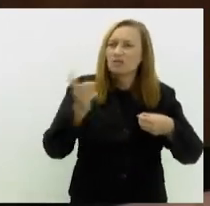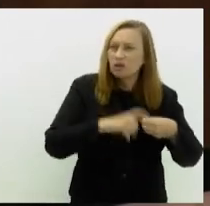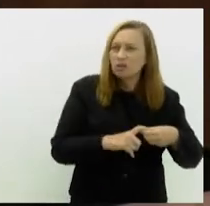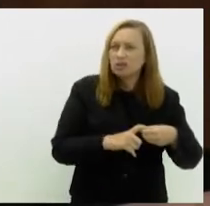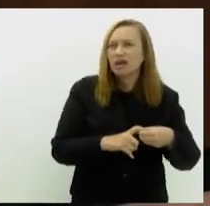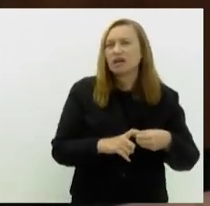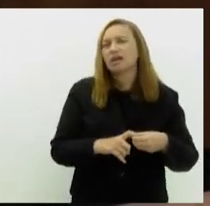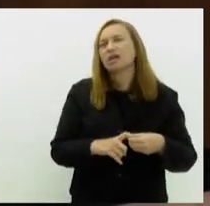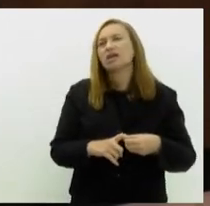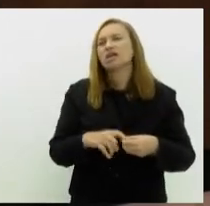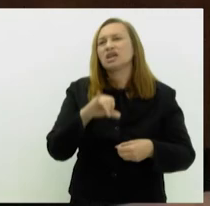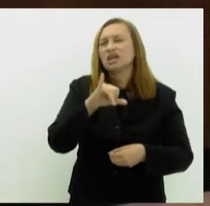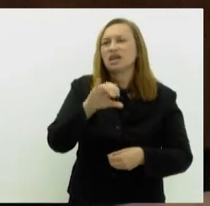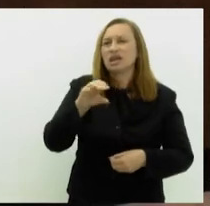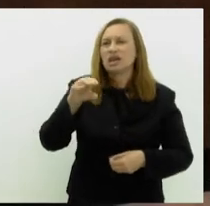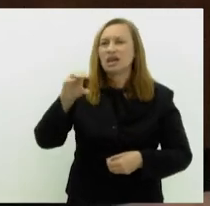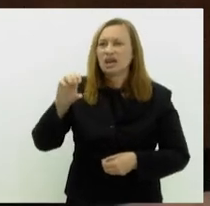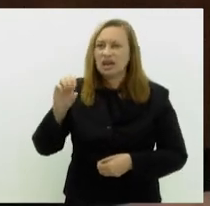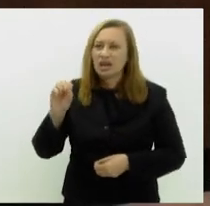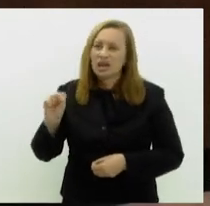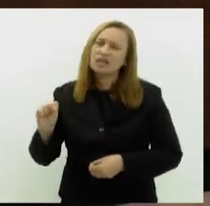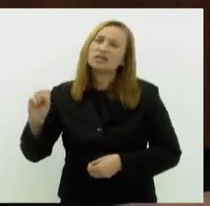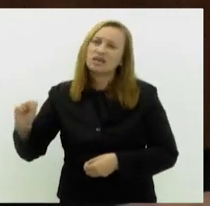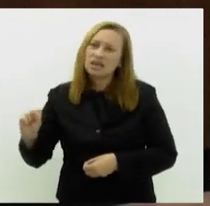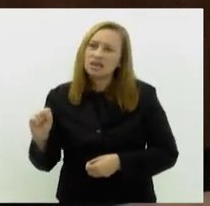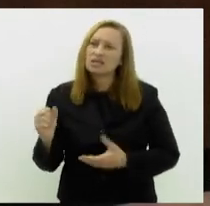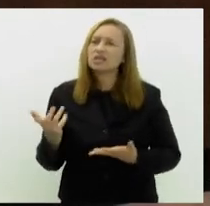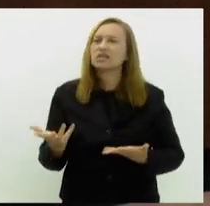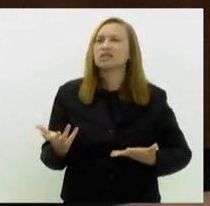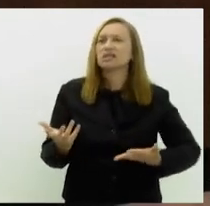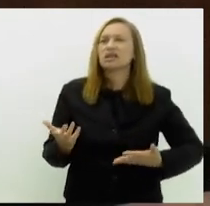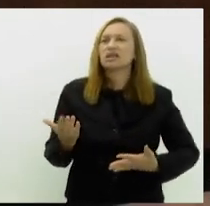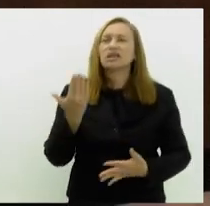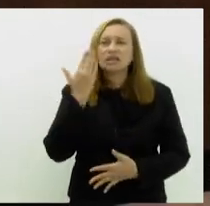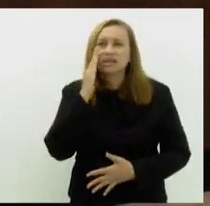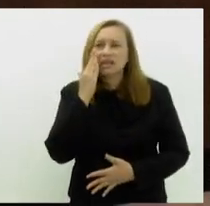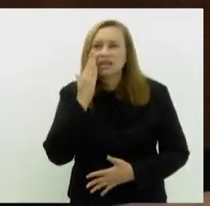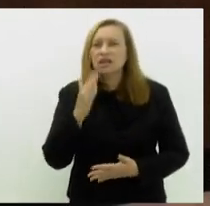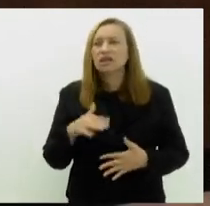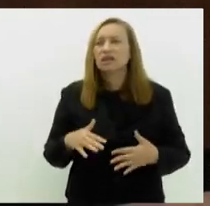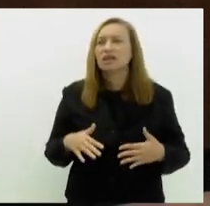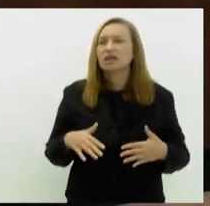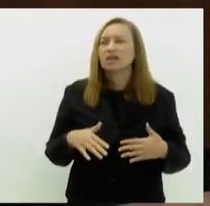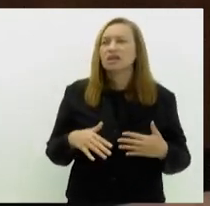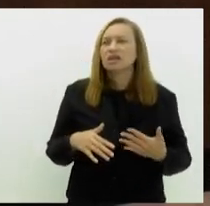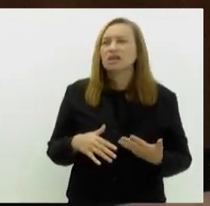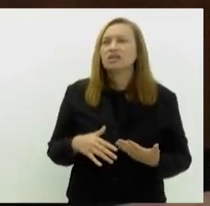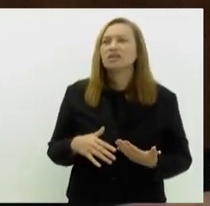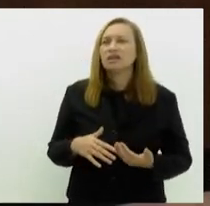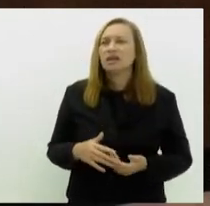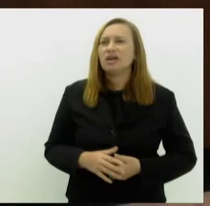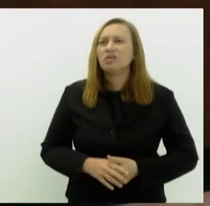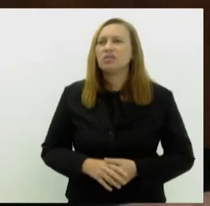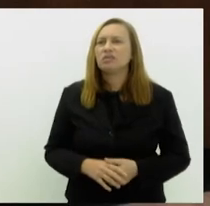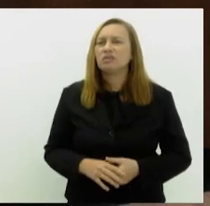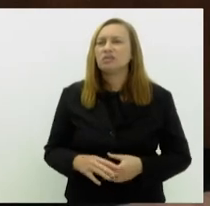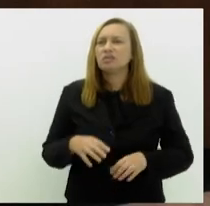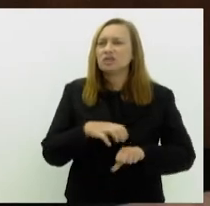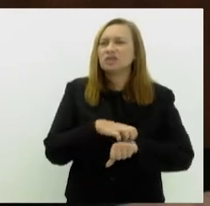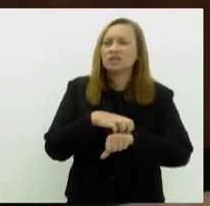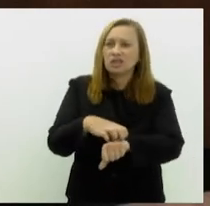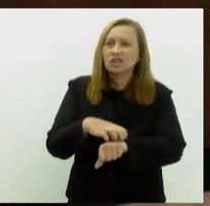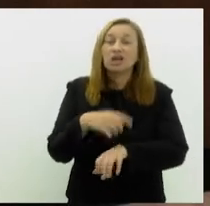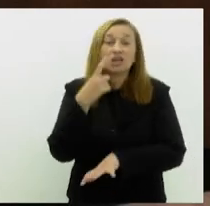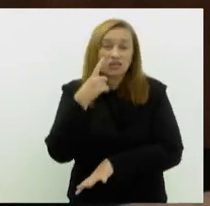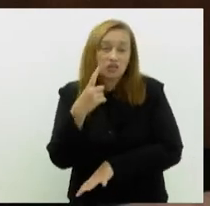que vão voltar através do ISS, através de utilização de recursos, ou rede hoteleira, enfim, todo o meio de transporte. E a gente viu